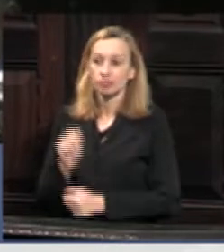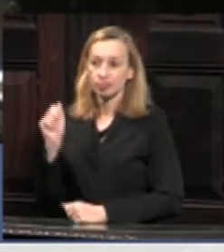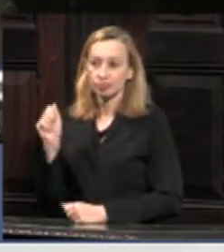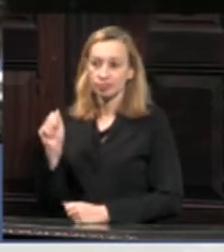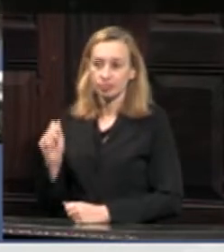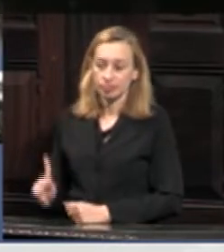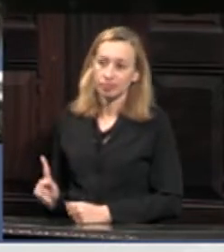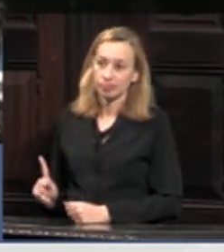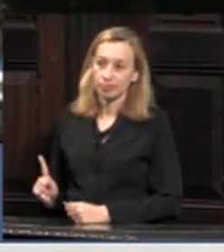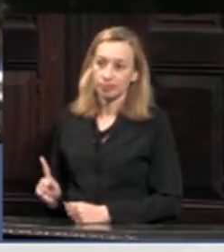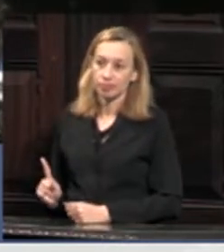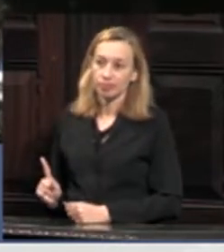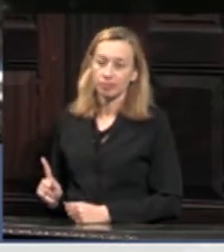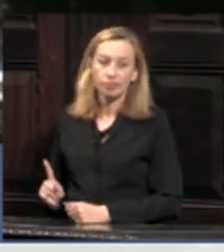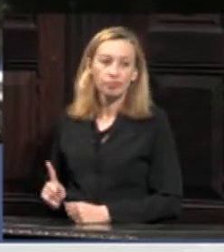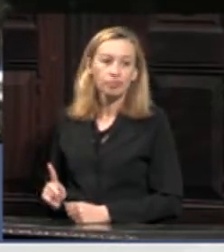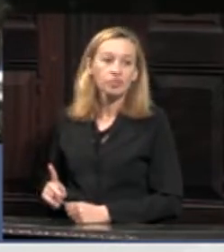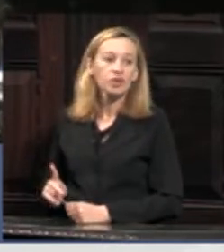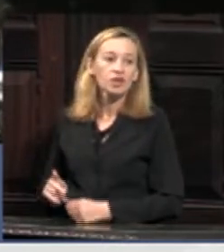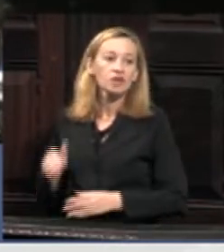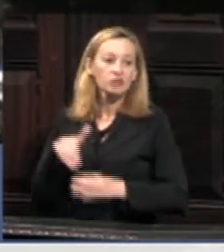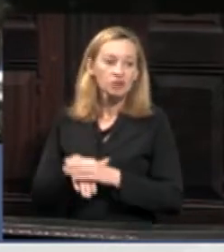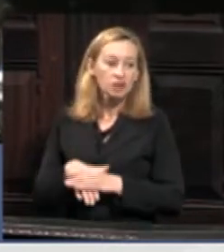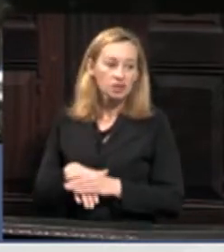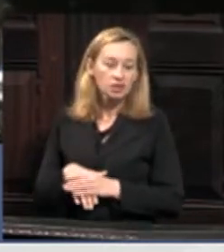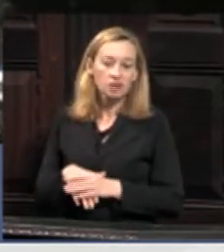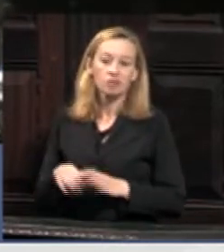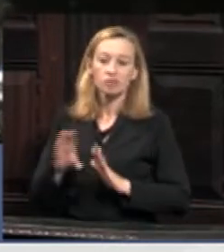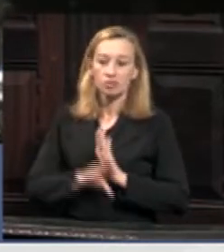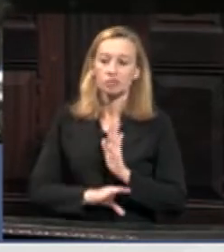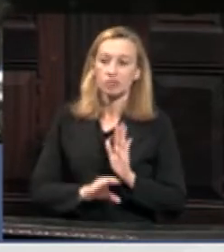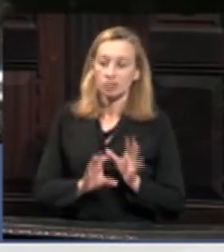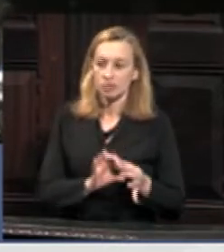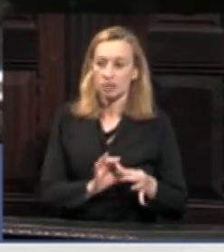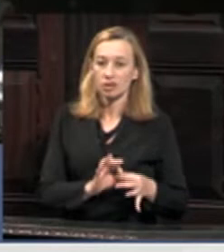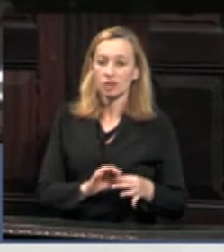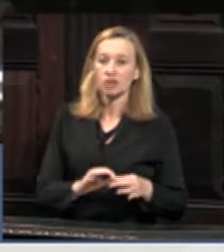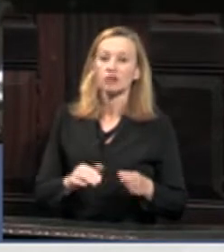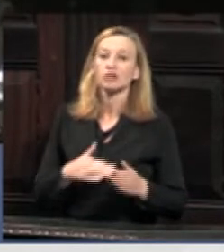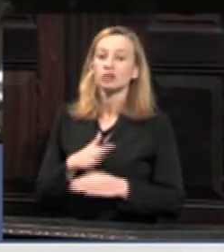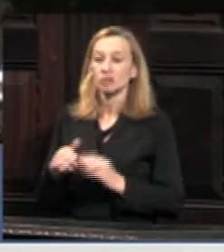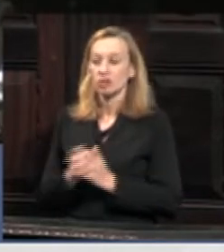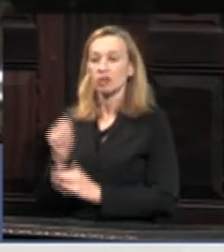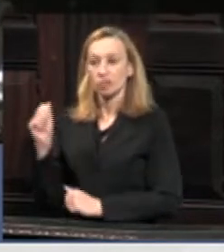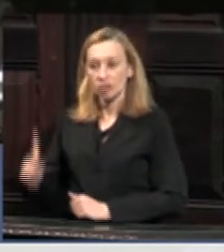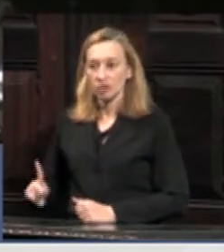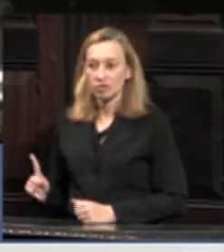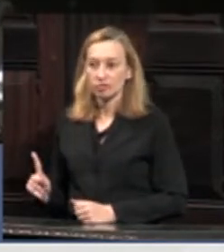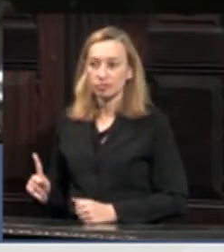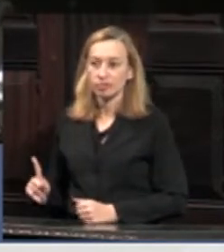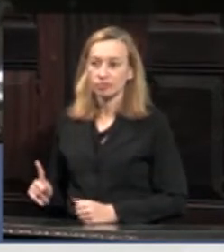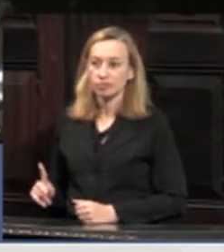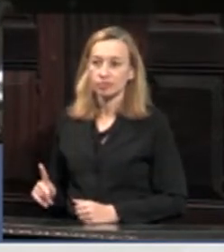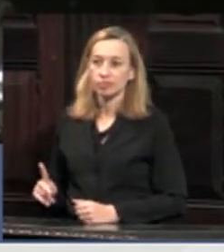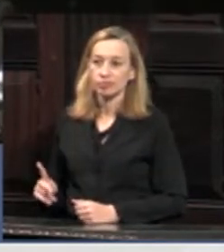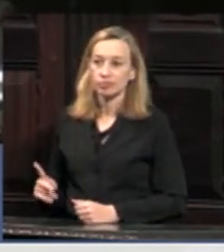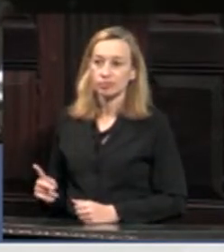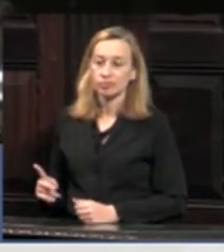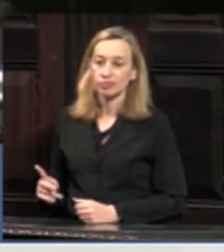comissão, aprovado. Em votação, o projeto assim emendado. Senhores que aprovam nessa comissão, aprovado. Vai